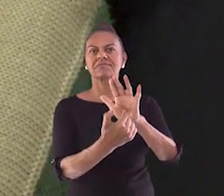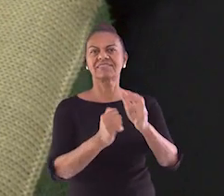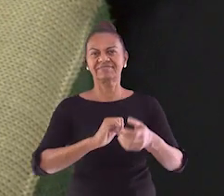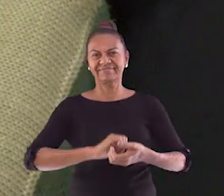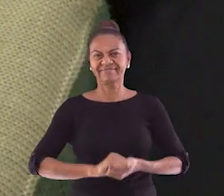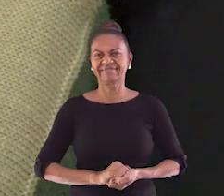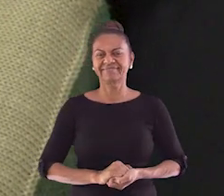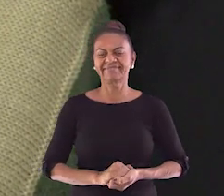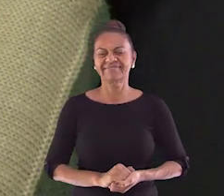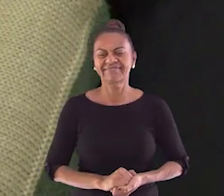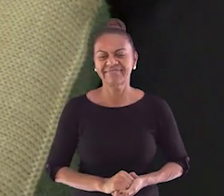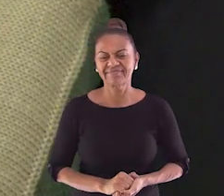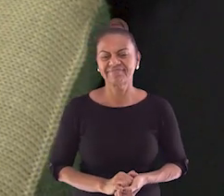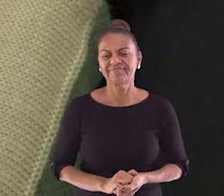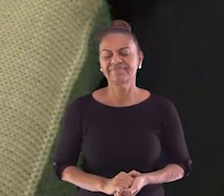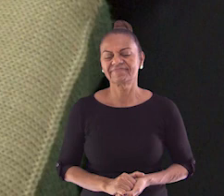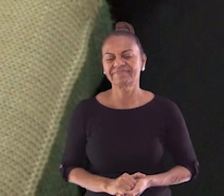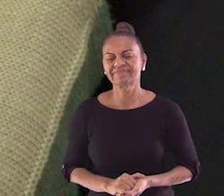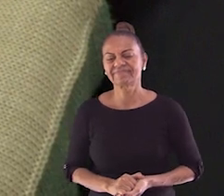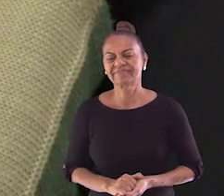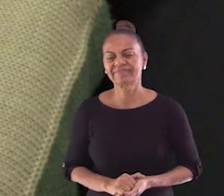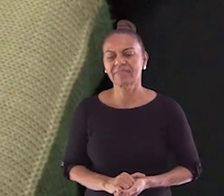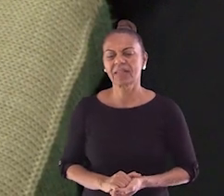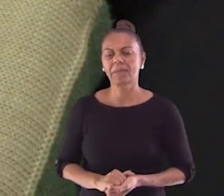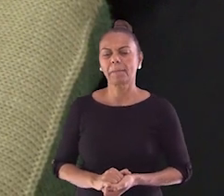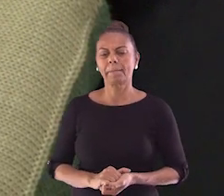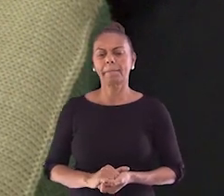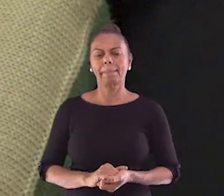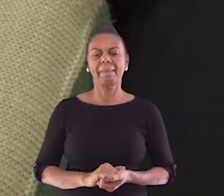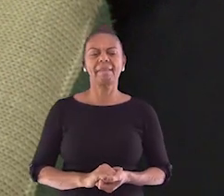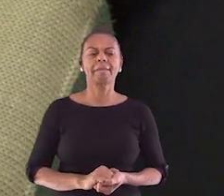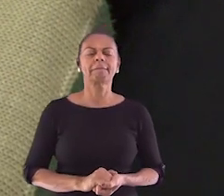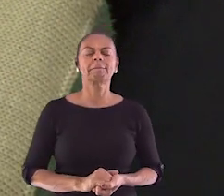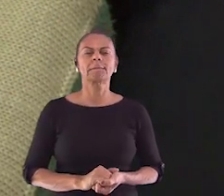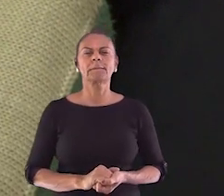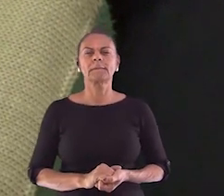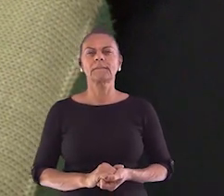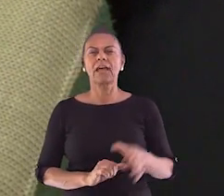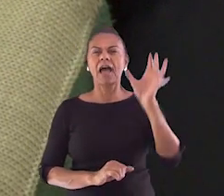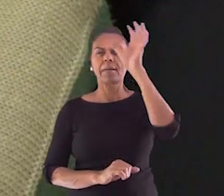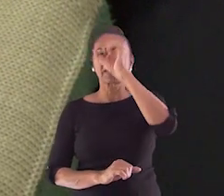para ficar destacada. Radiação